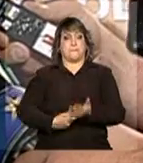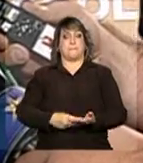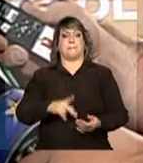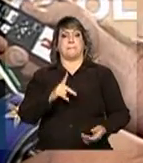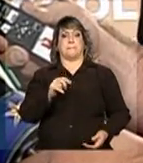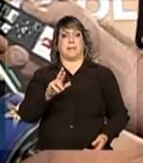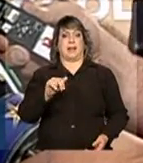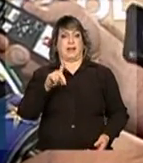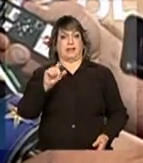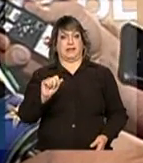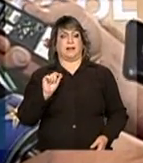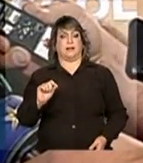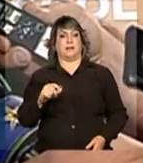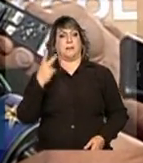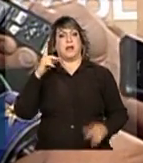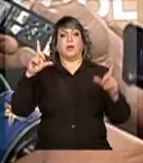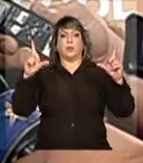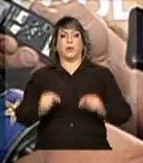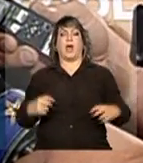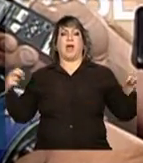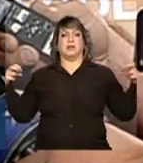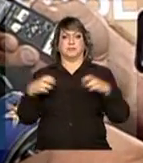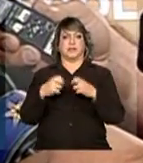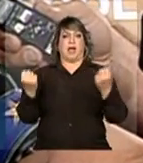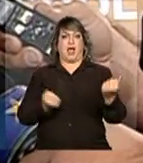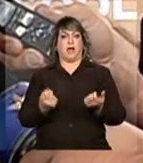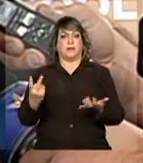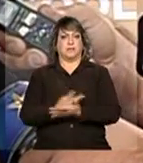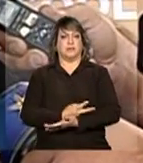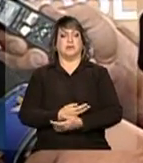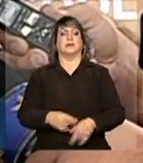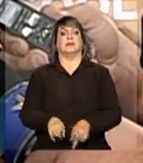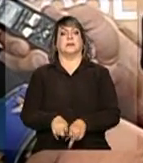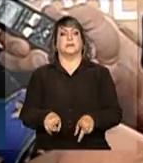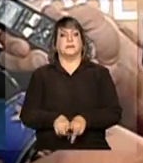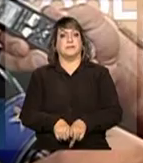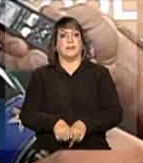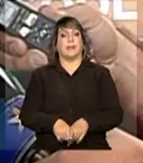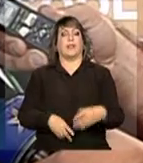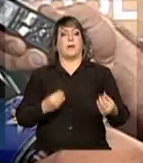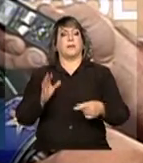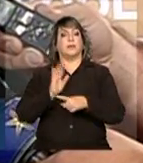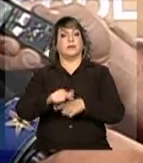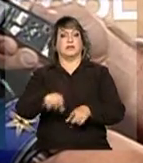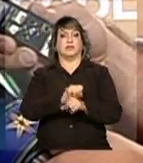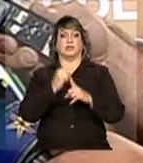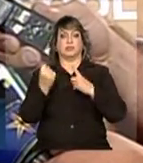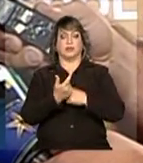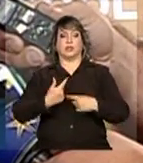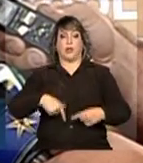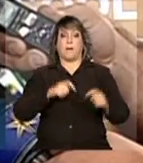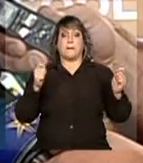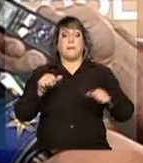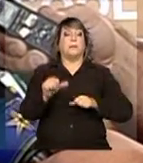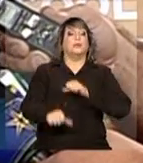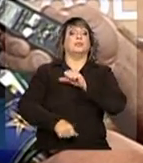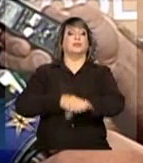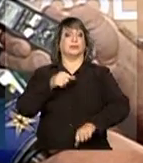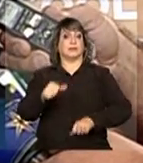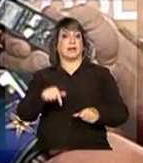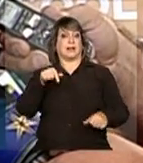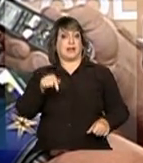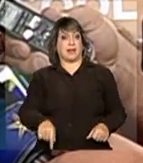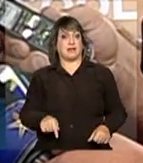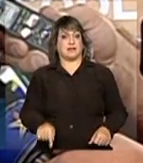que é o Pacto Nacional pela Redução de Acidentes, como um instrumento de adesão dessa sociedade para que a gente possa mudar